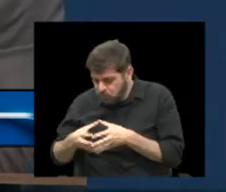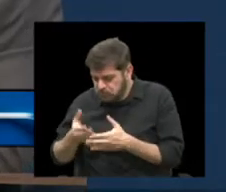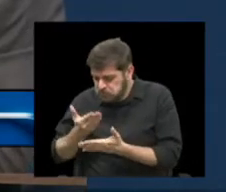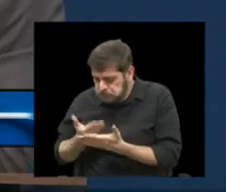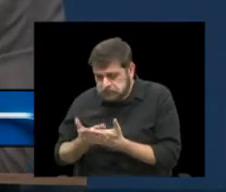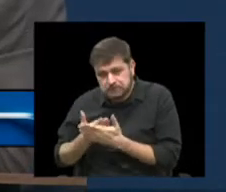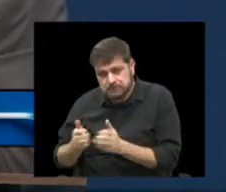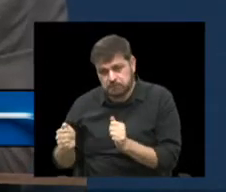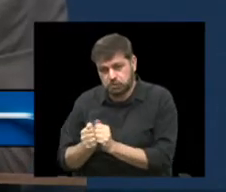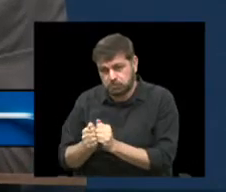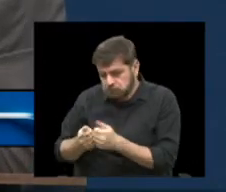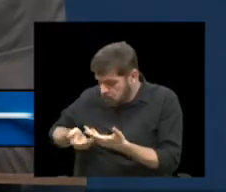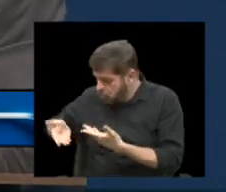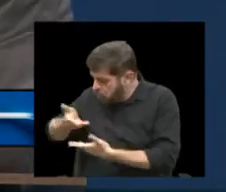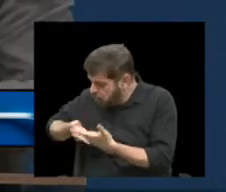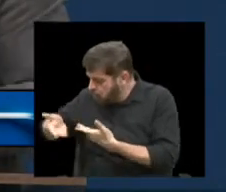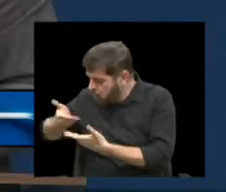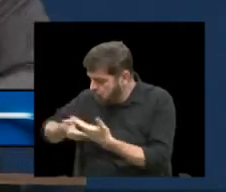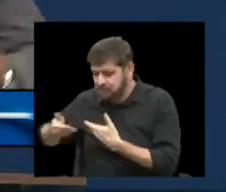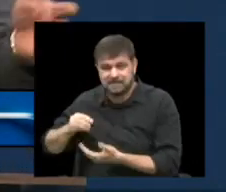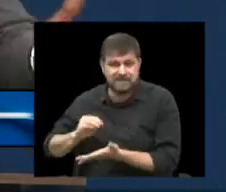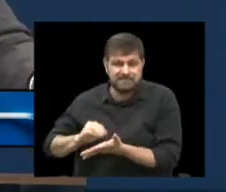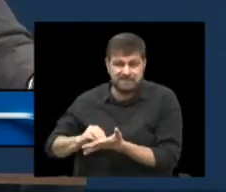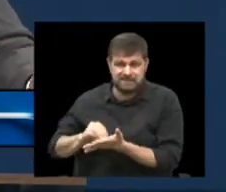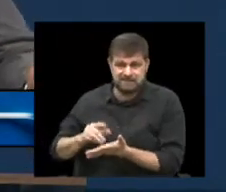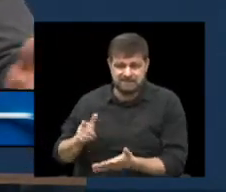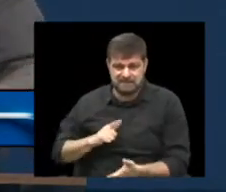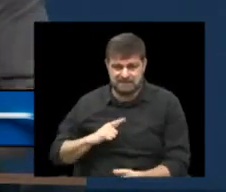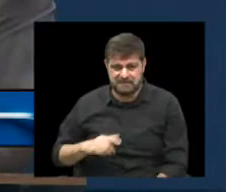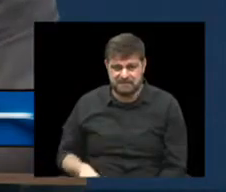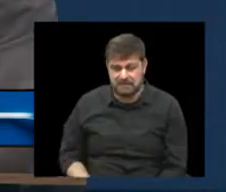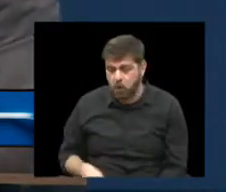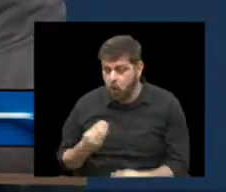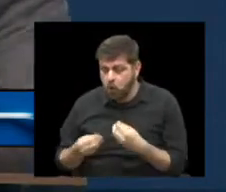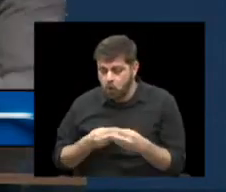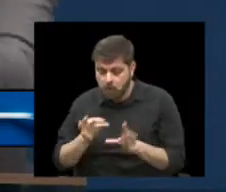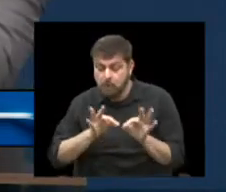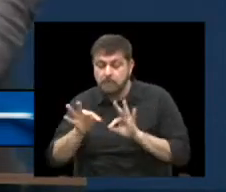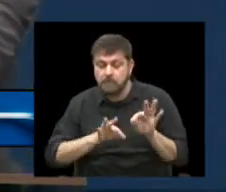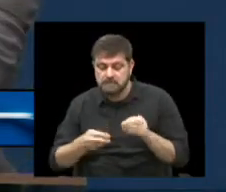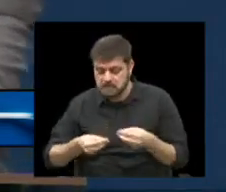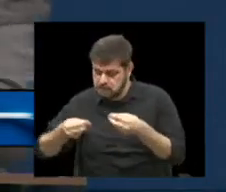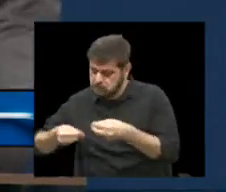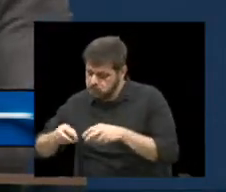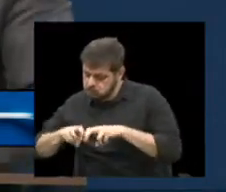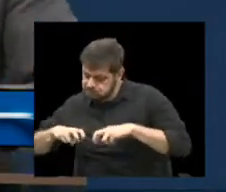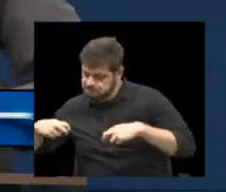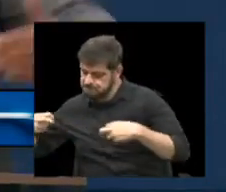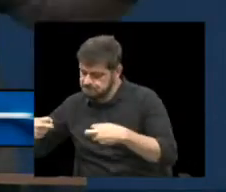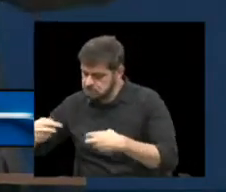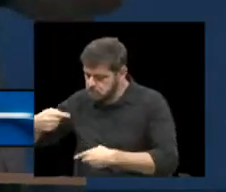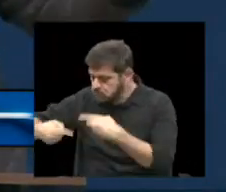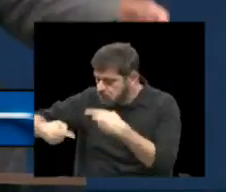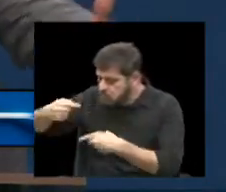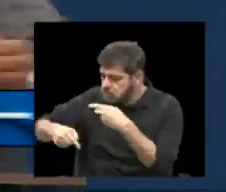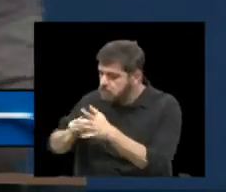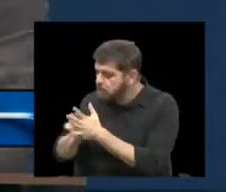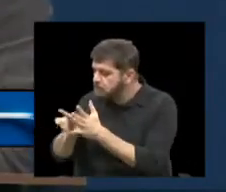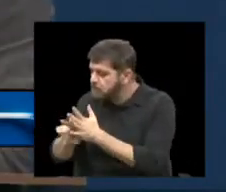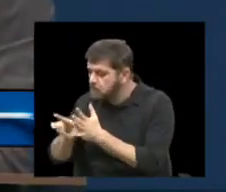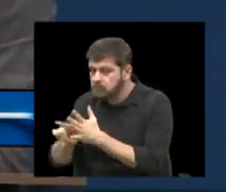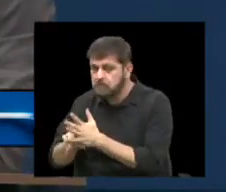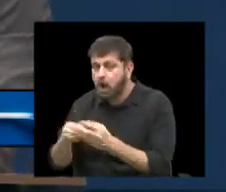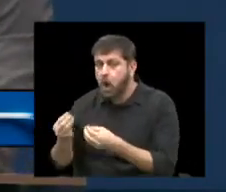Rubens, vereador Permínio. Podemos ter falta de um quadro para ver um processo, para analisar, para trabalhar, para perguntar, para mandar